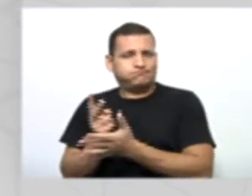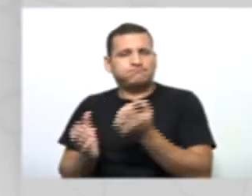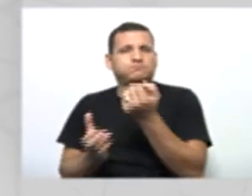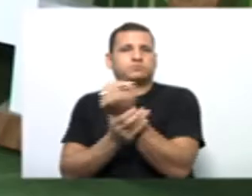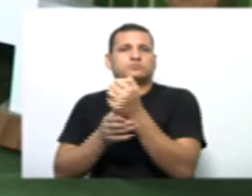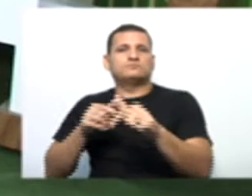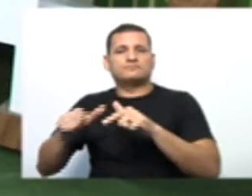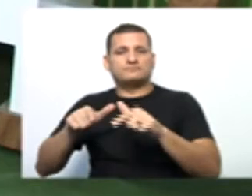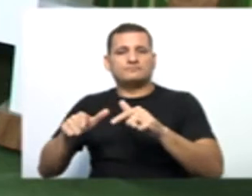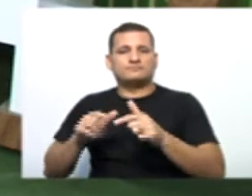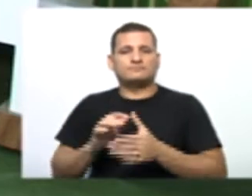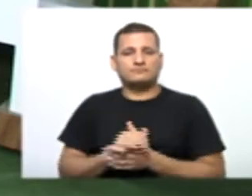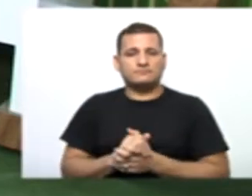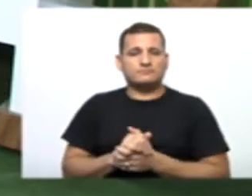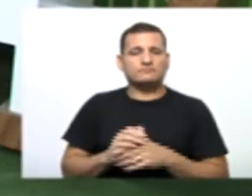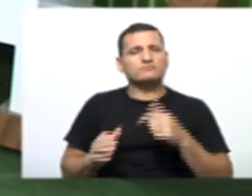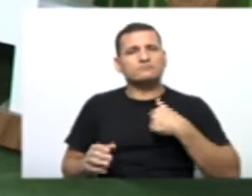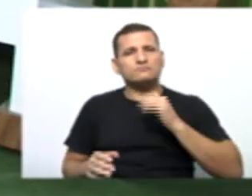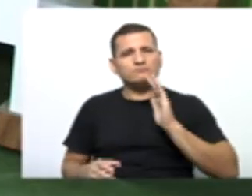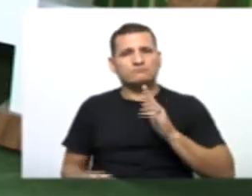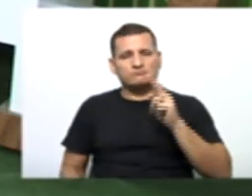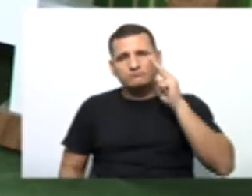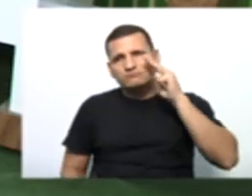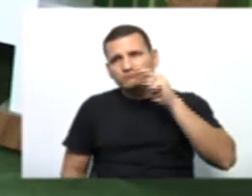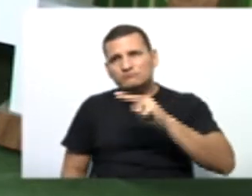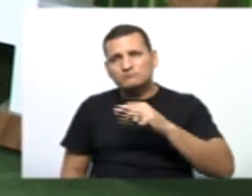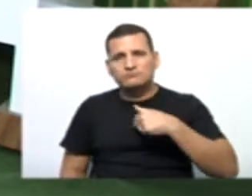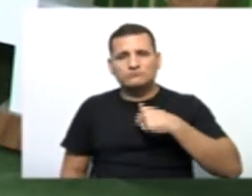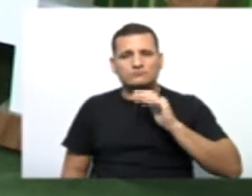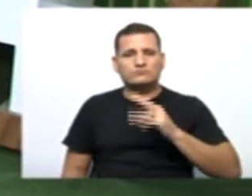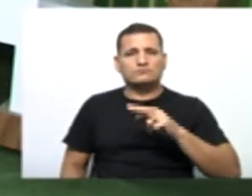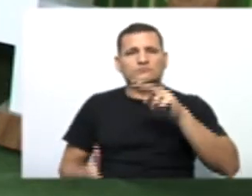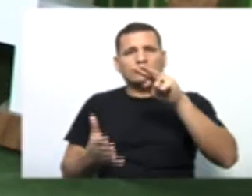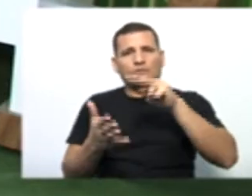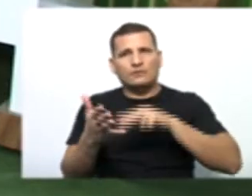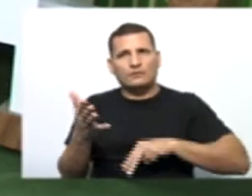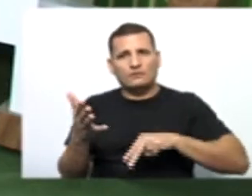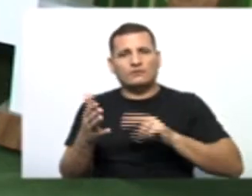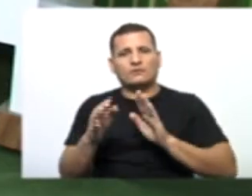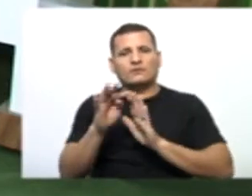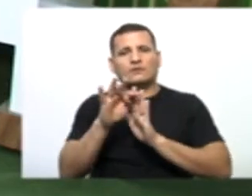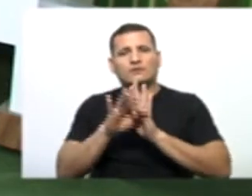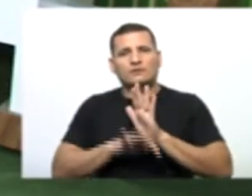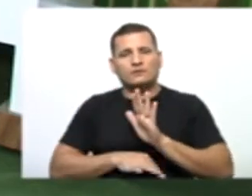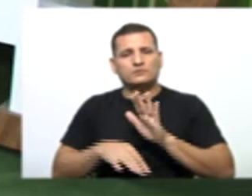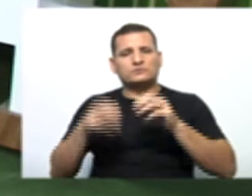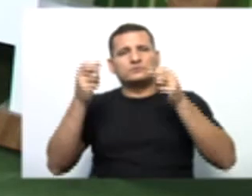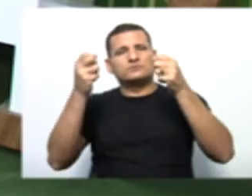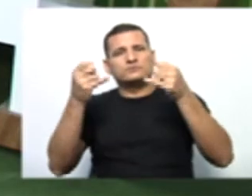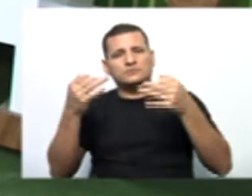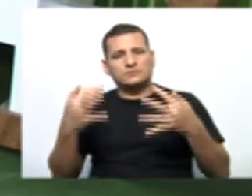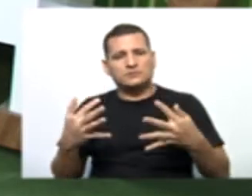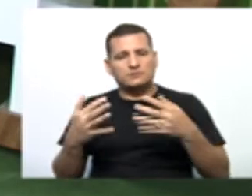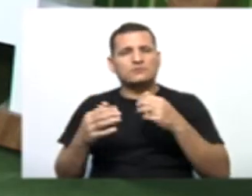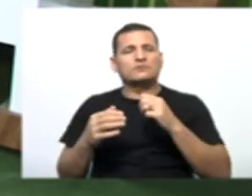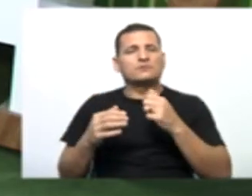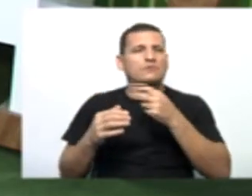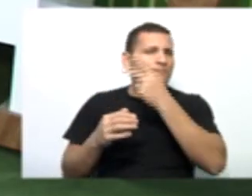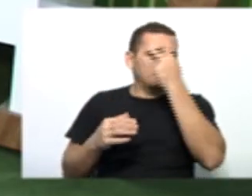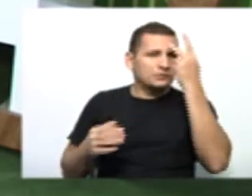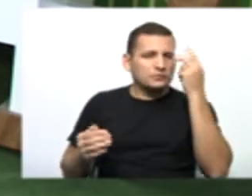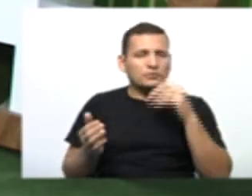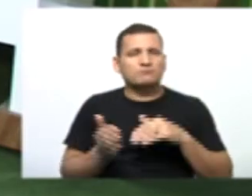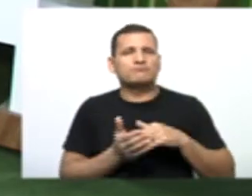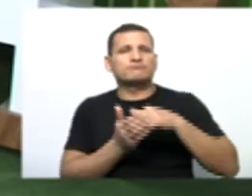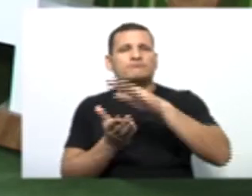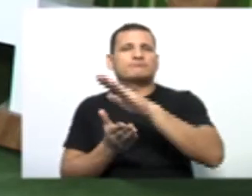trabalho. Professor Wesley, eu já li textos, artigos científicos que falam sobre pessoas que foram demitidas